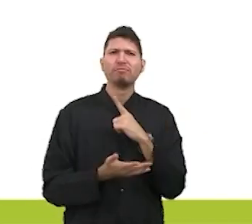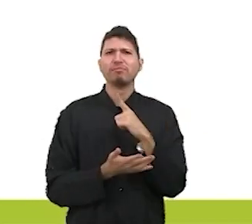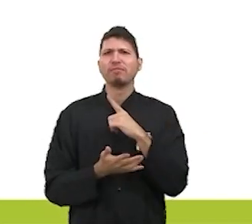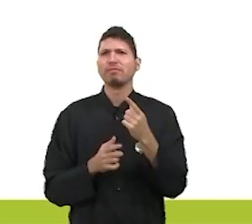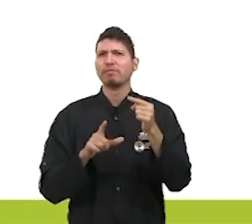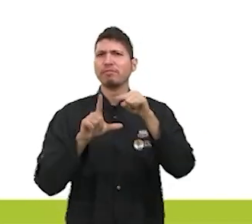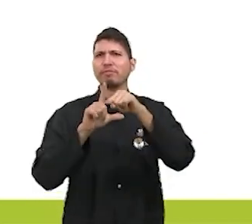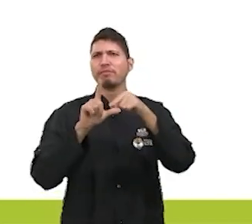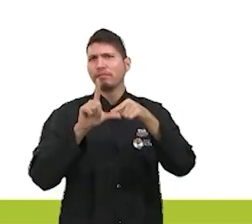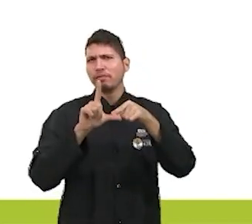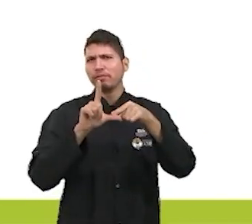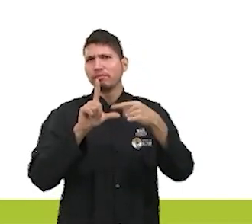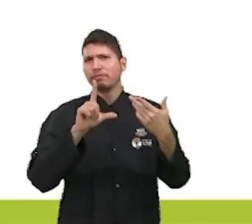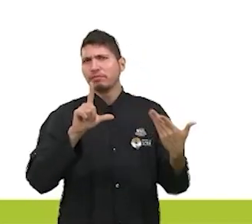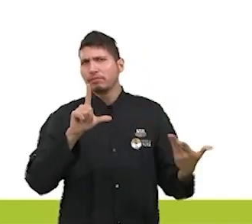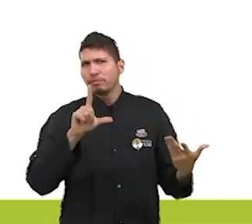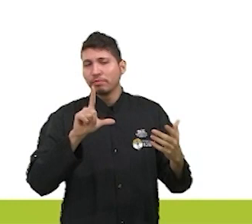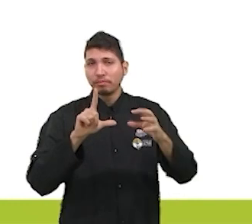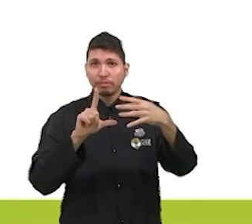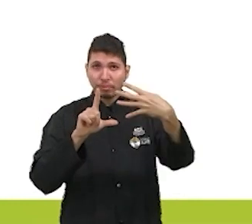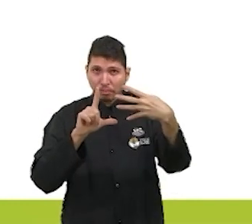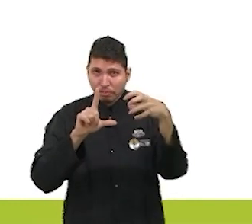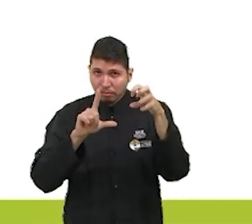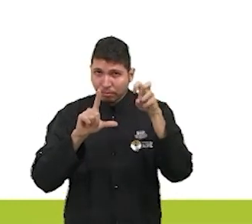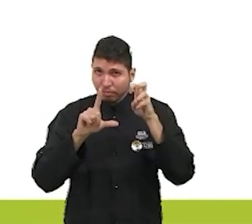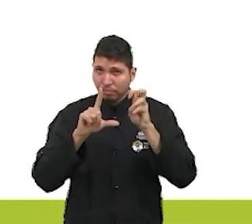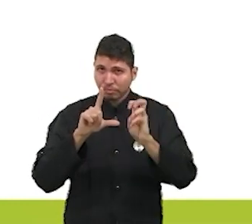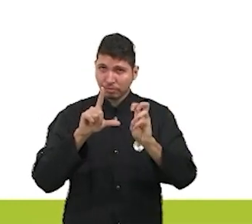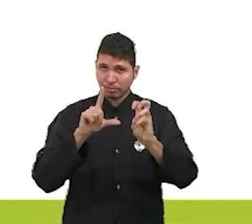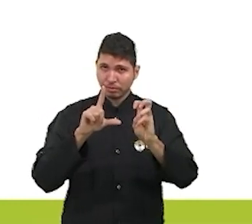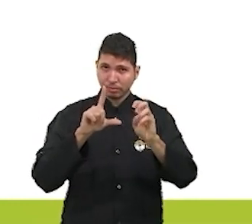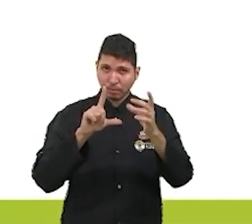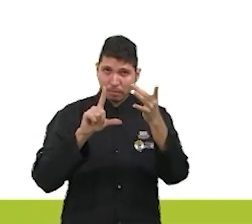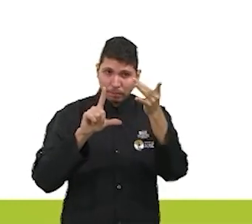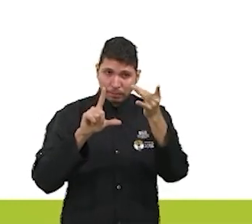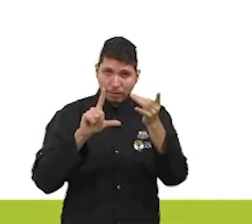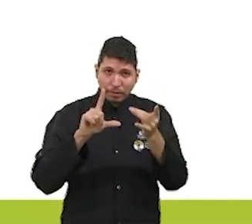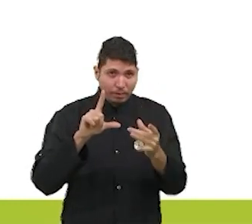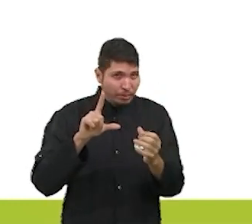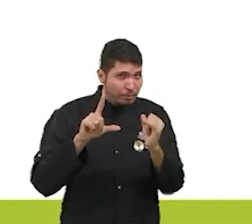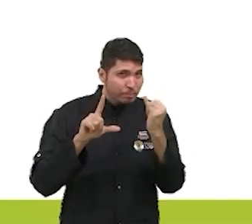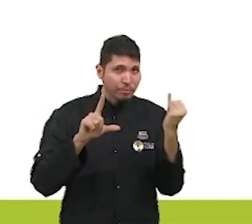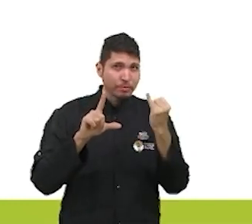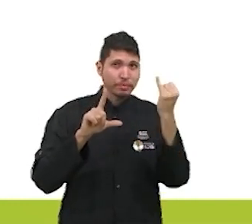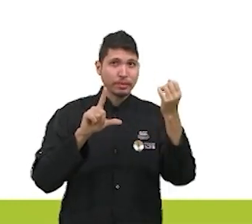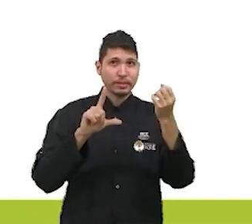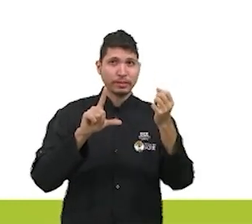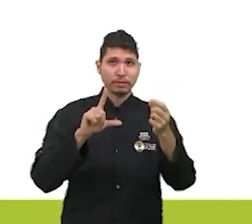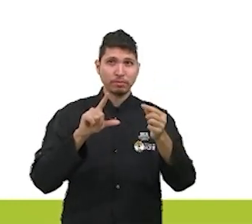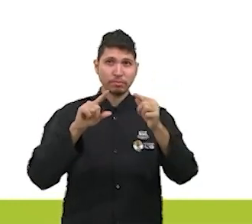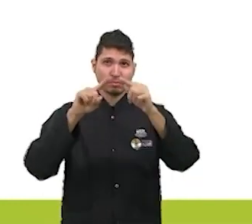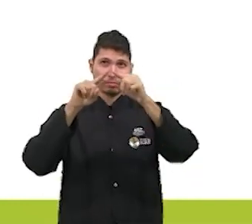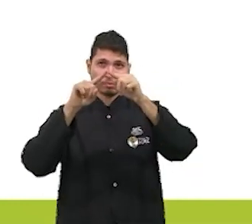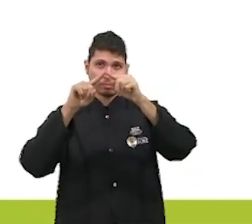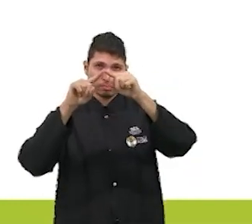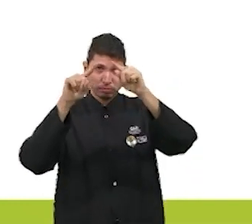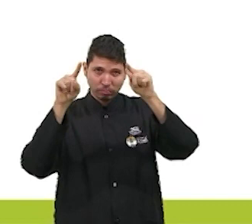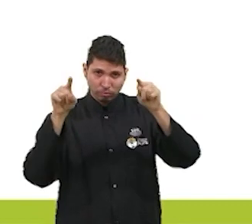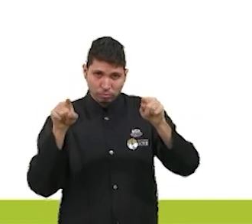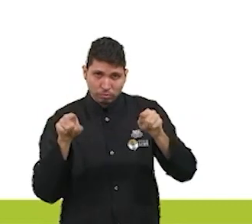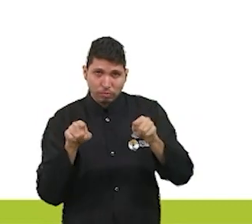de 45, a gente vai lembrar um detalhezinho importante, tá? Se eu tenho um triângulo retângulo, um triângulo